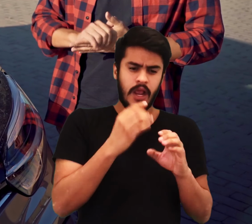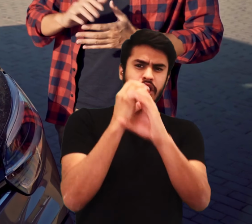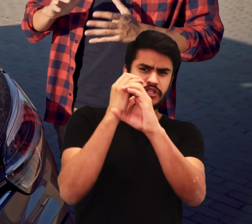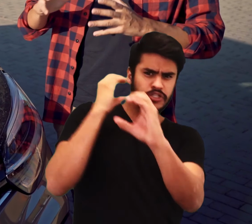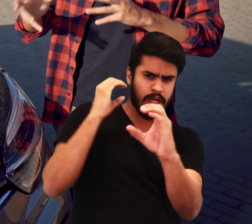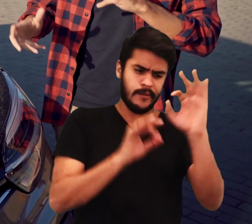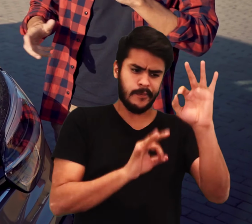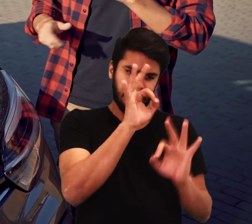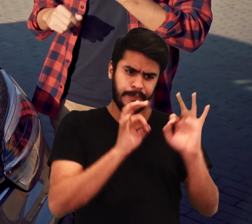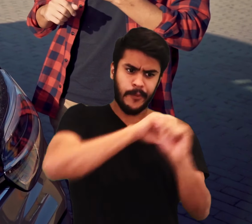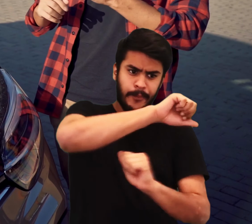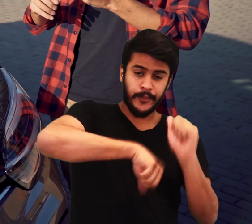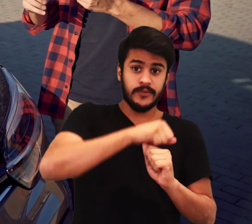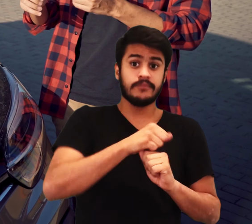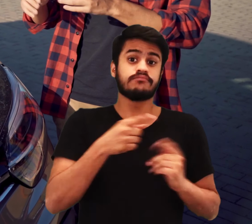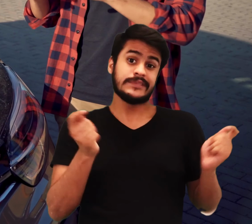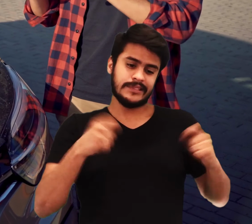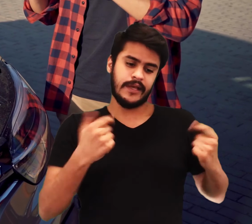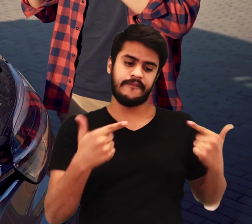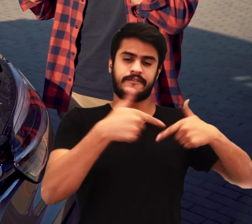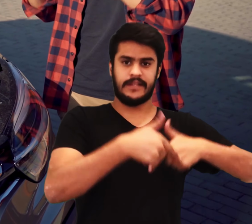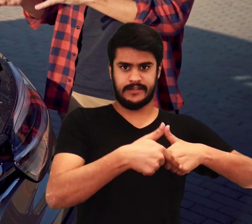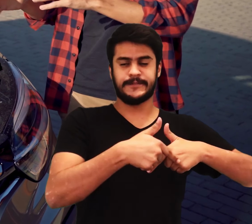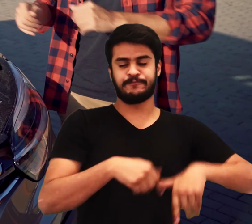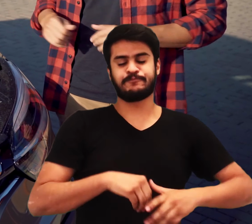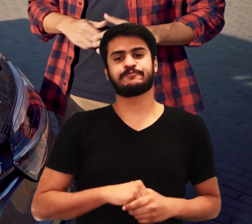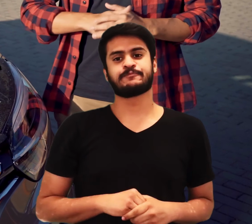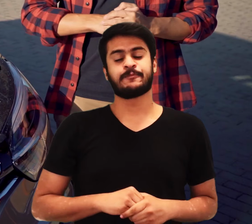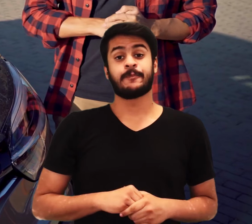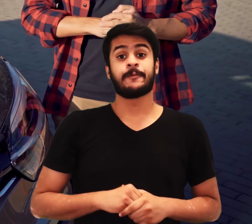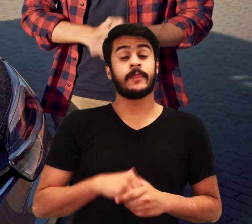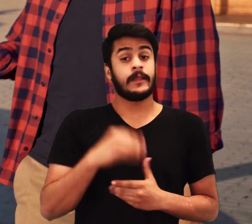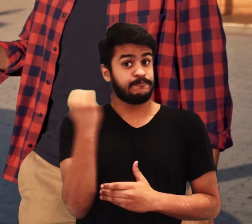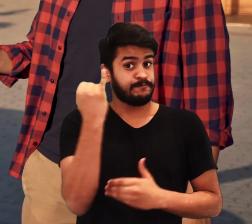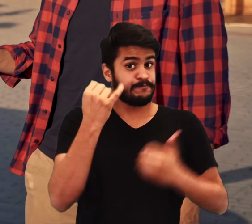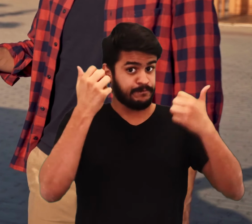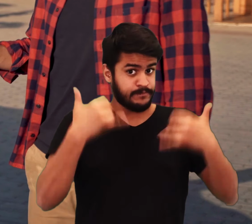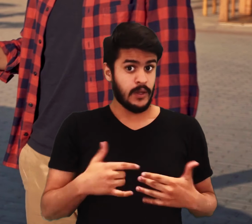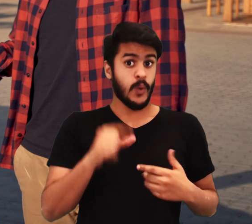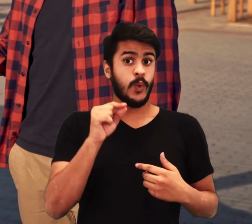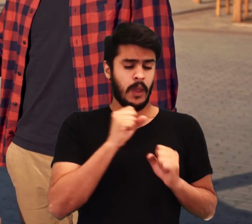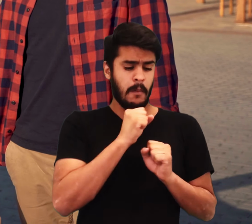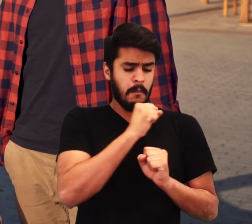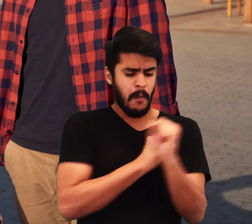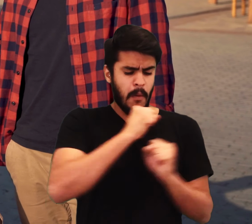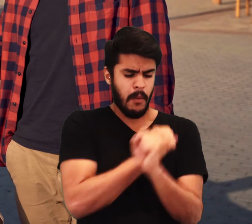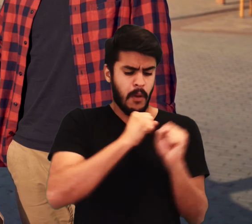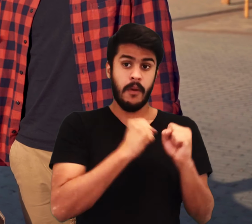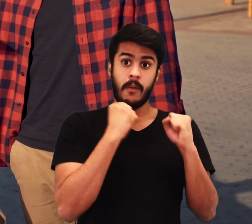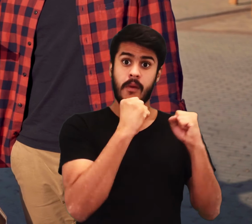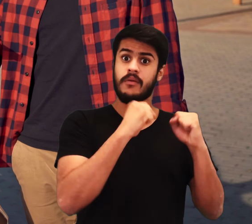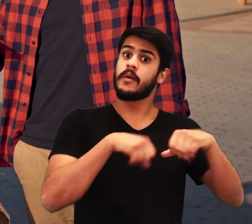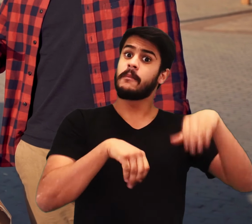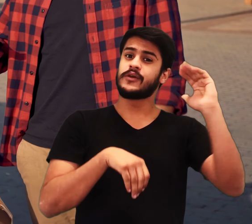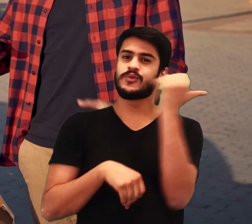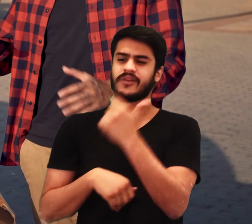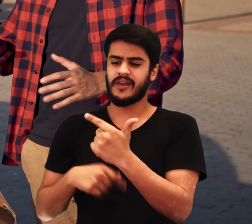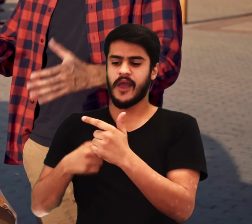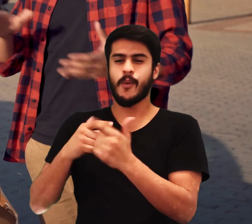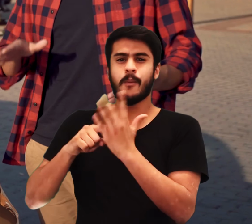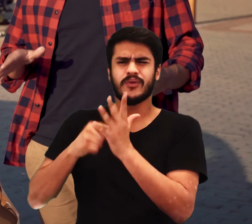Pinhais. Então todo esse trabalho de transformação desse motor em flex foi feito aqui no Brasil. Uma coisa que é interessante a gente falar é o ganho de torque em